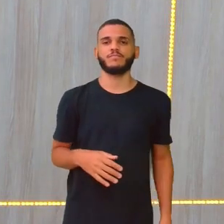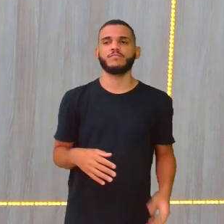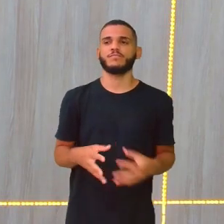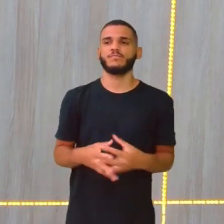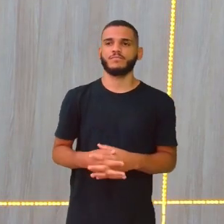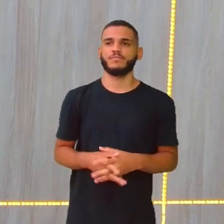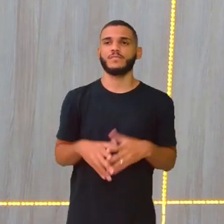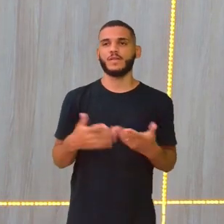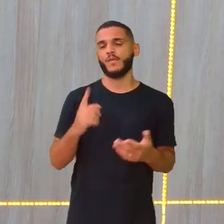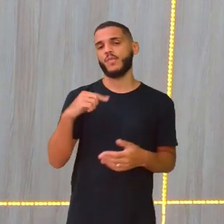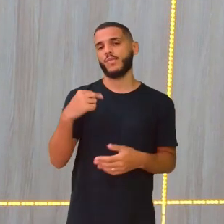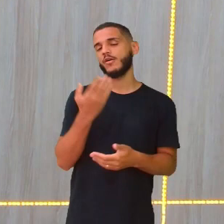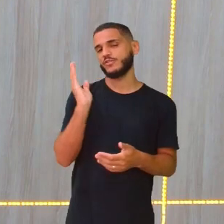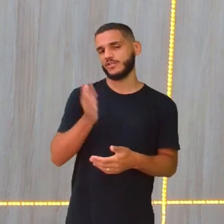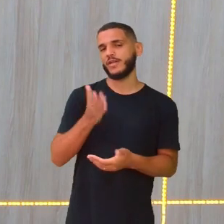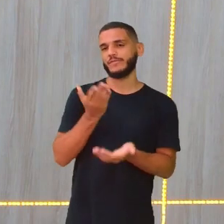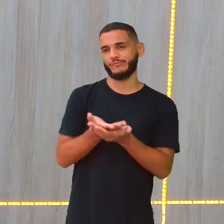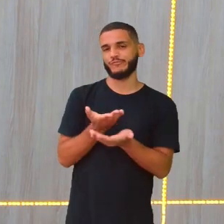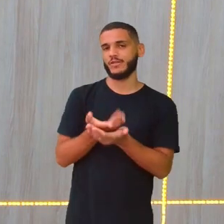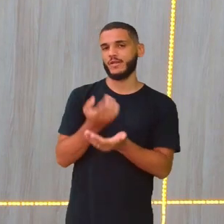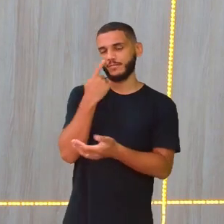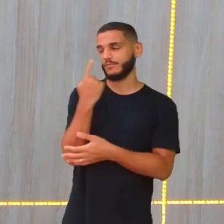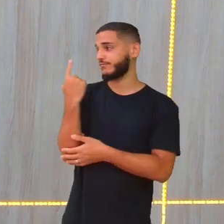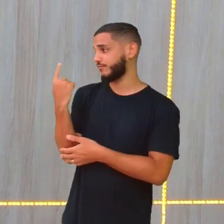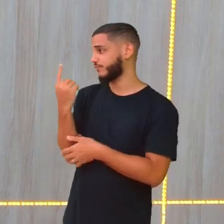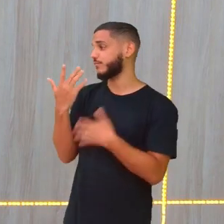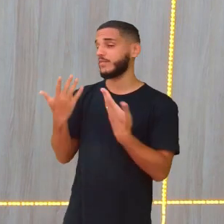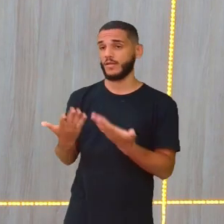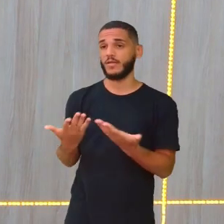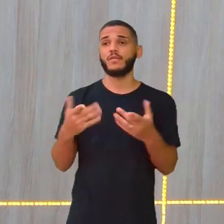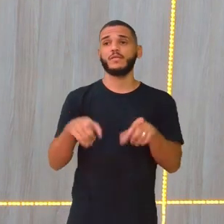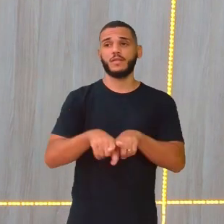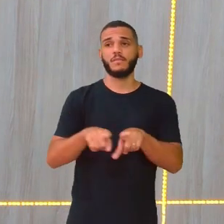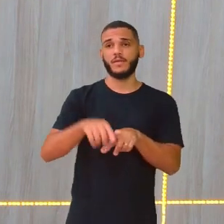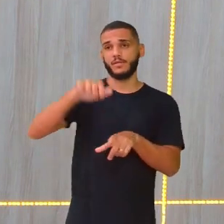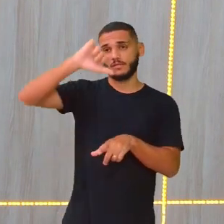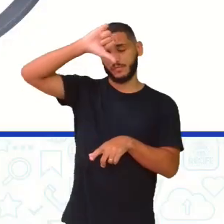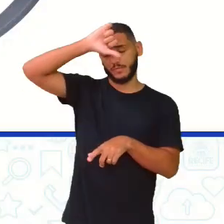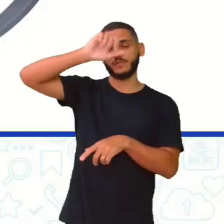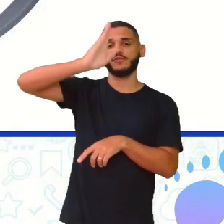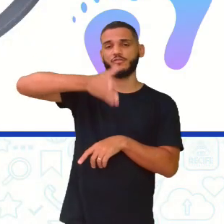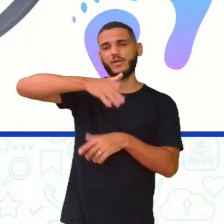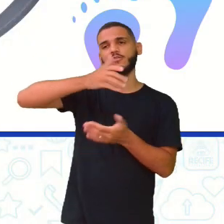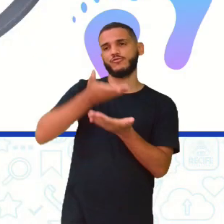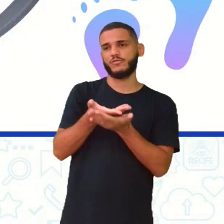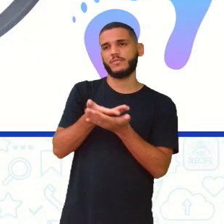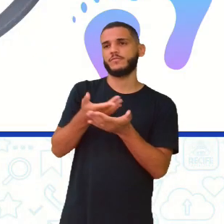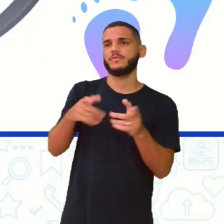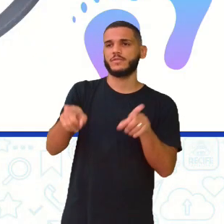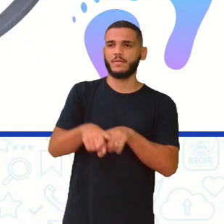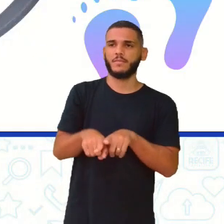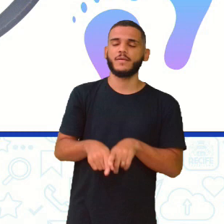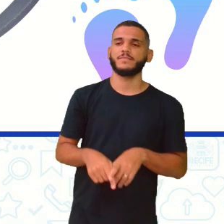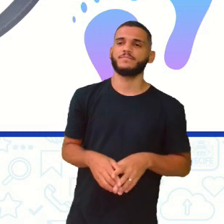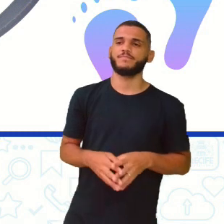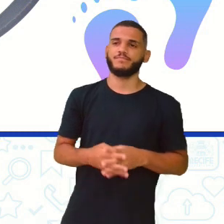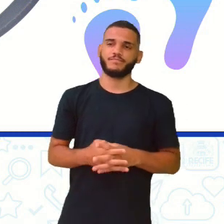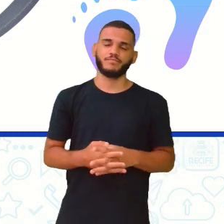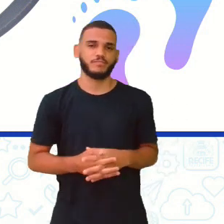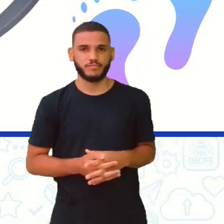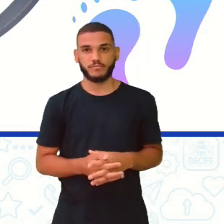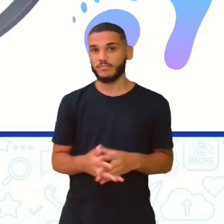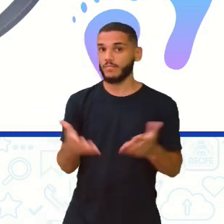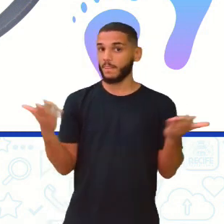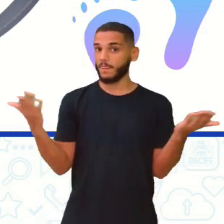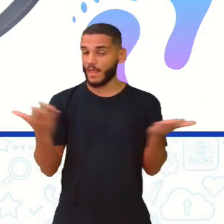aí, isso aqui a gente já falou um pouquinho. E aí, os estereótipos a gente já falou um pouquinho também. E aí, vamos de fato